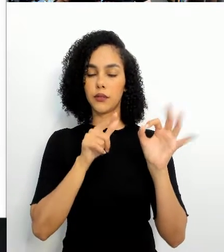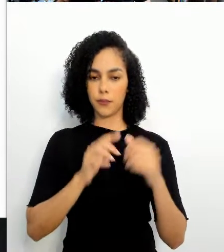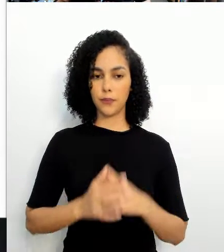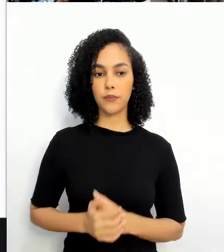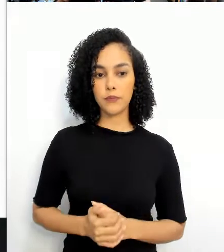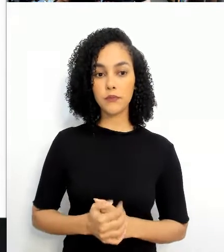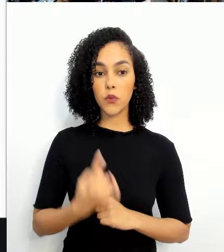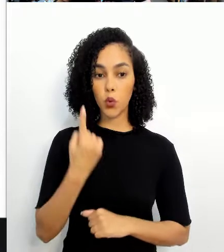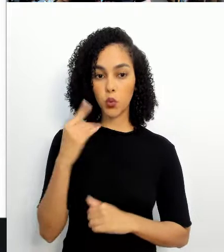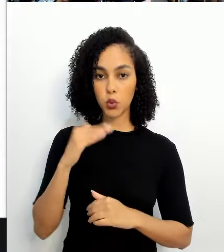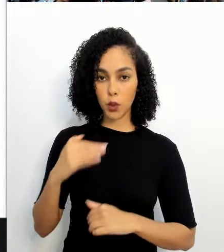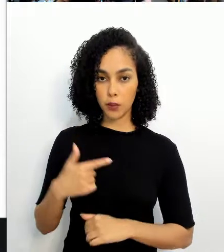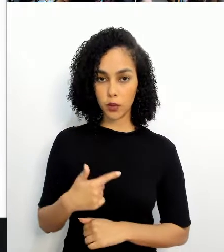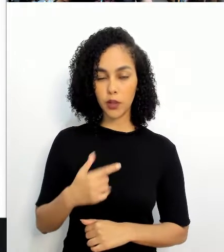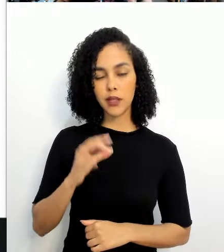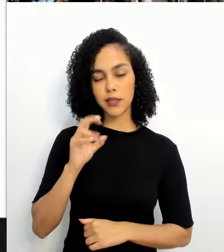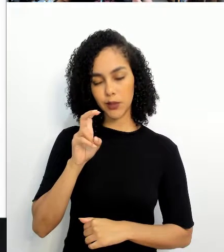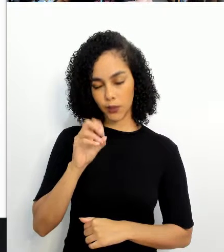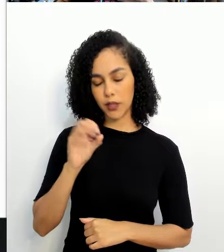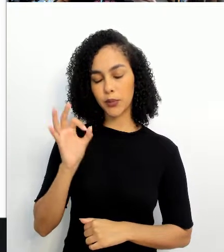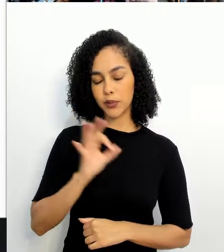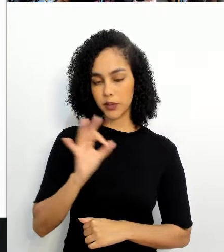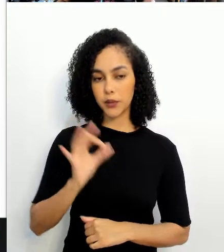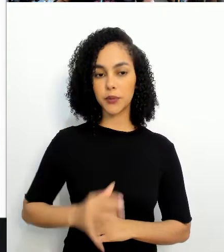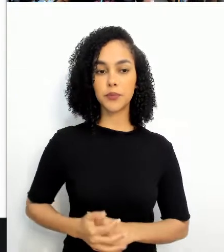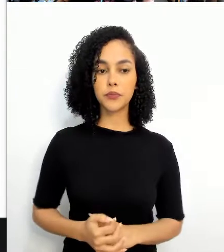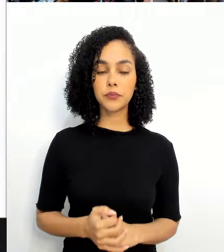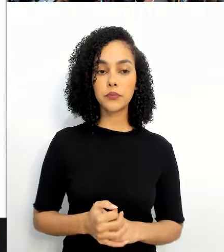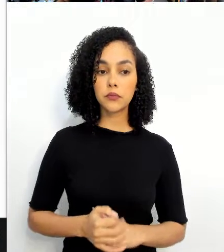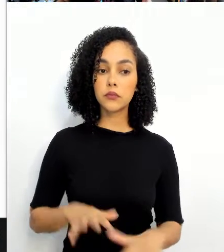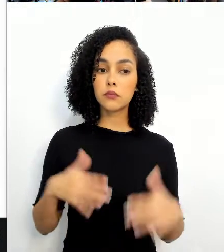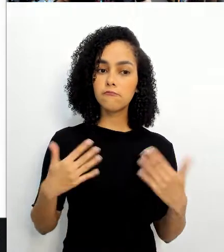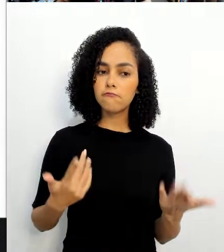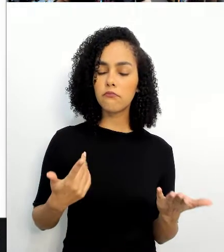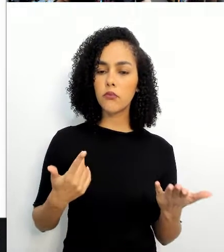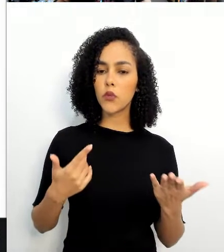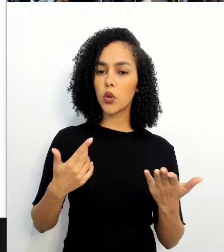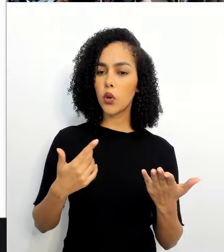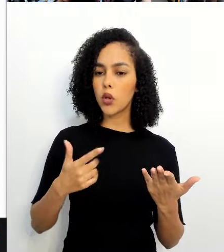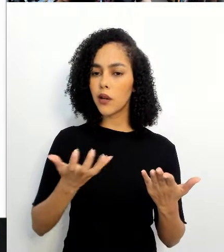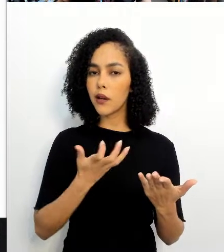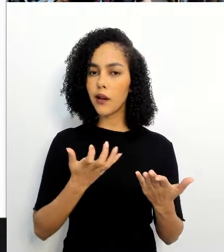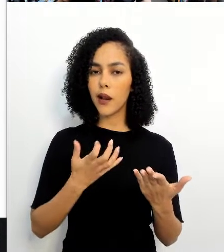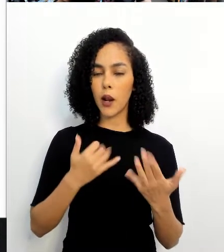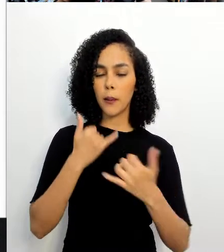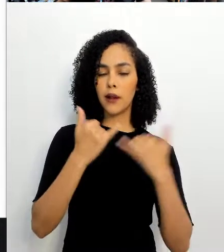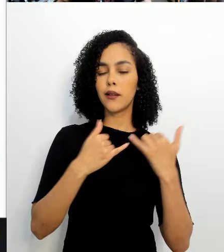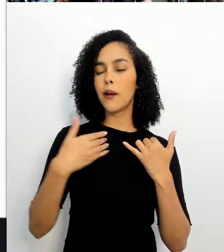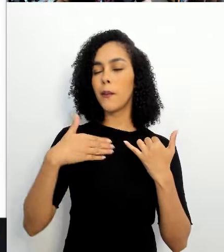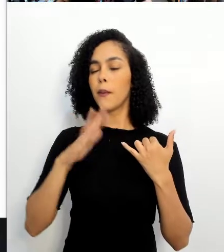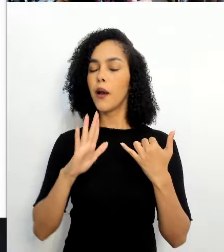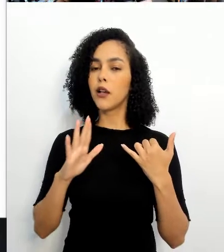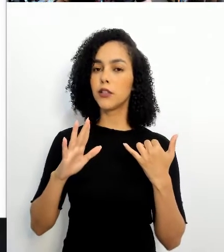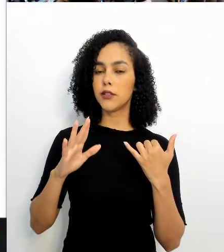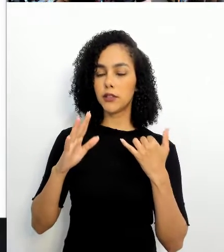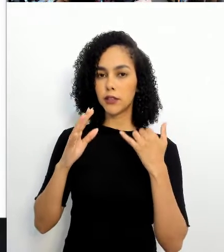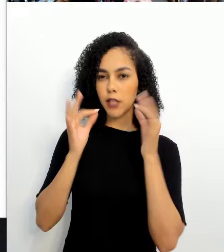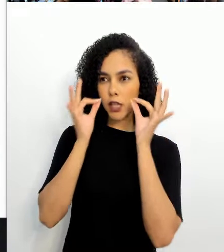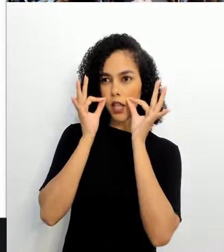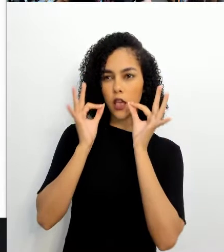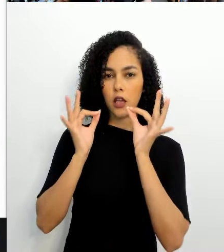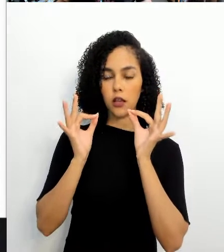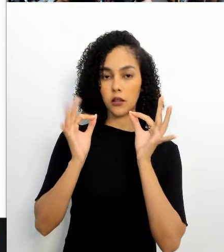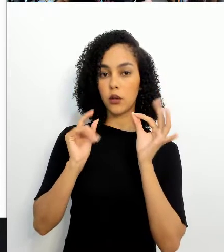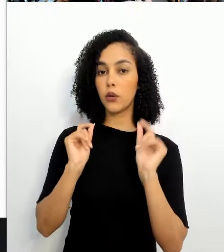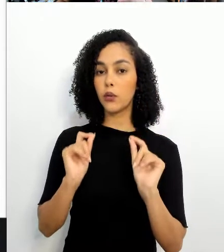né? 0,5. A fim de tornar o jogo mais atrativo, planeja modificar as regras de modo que